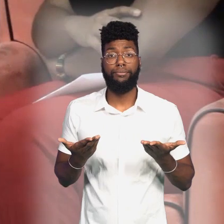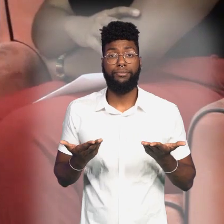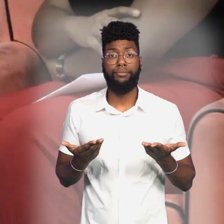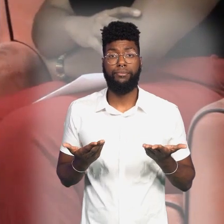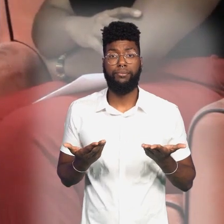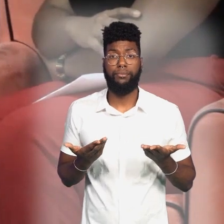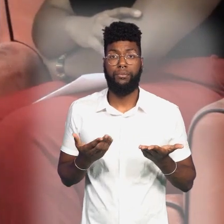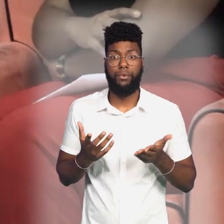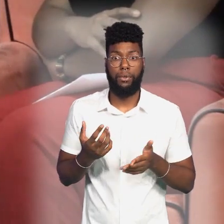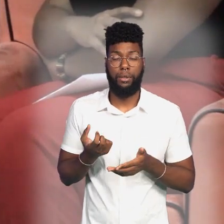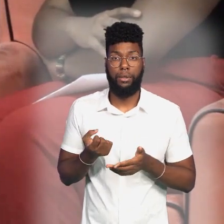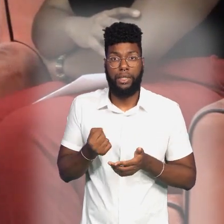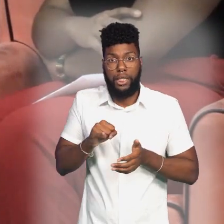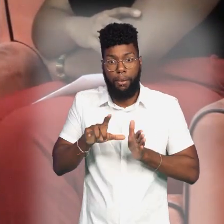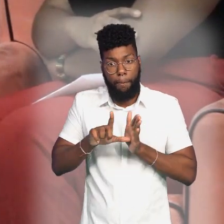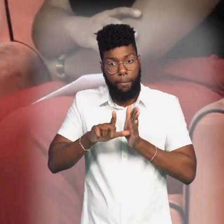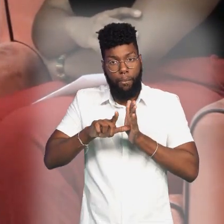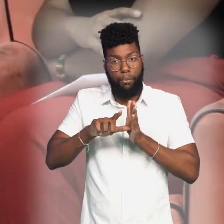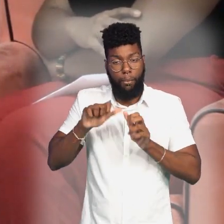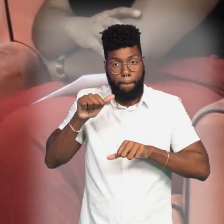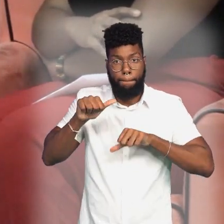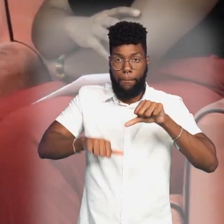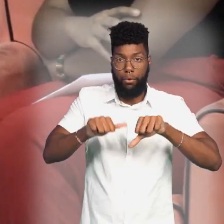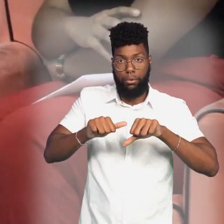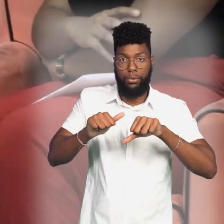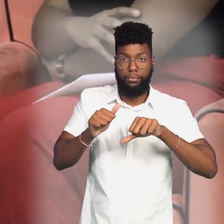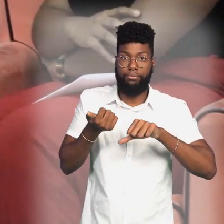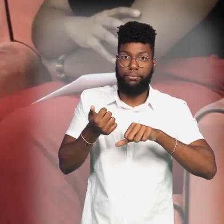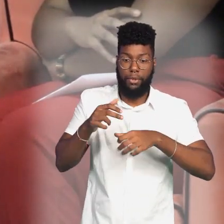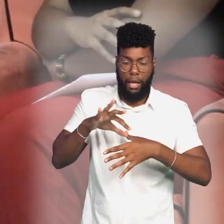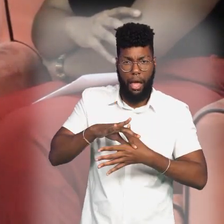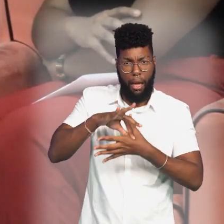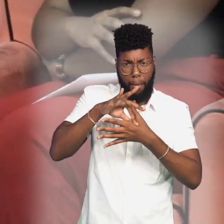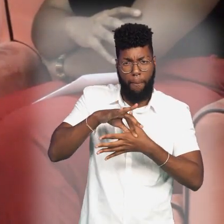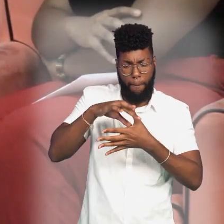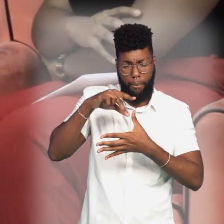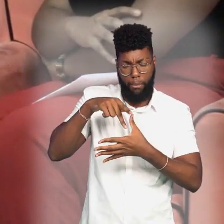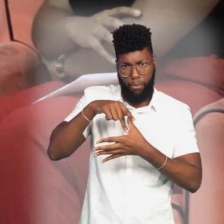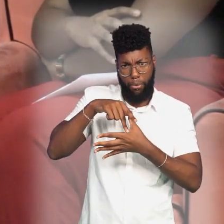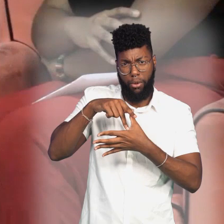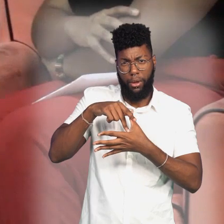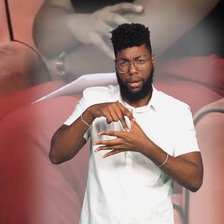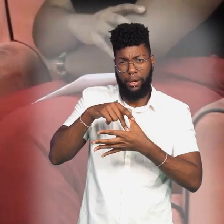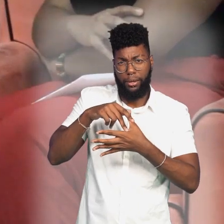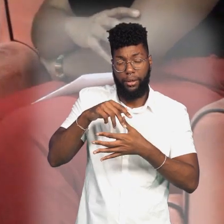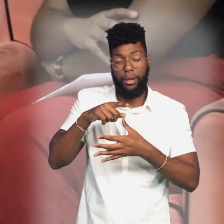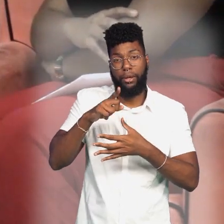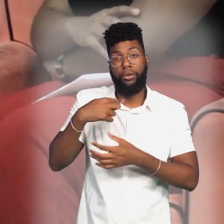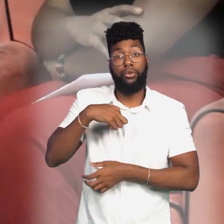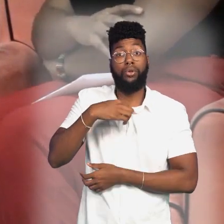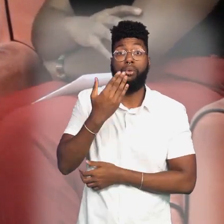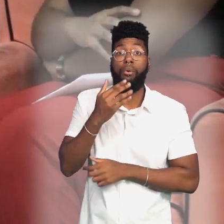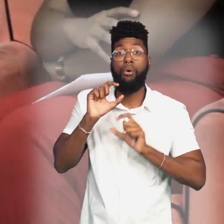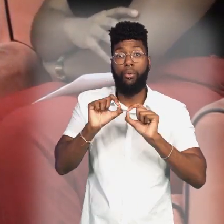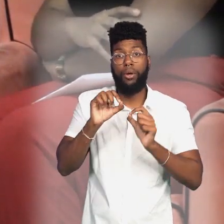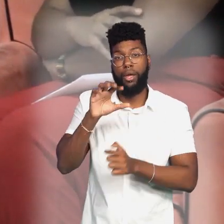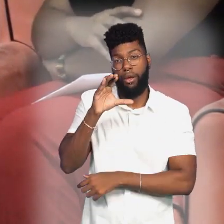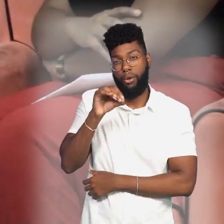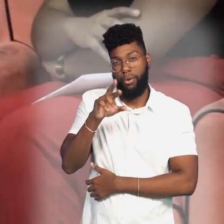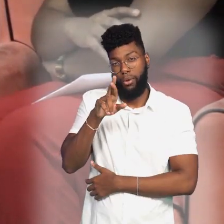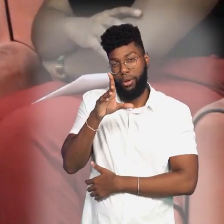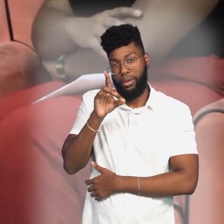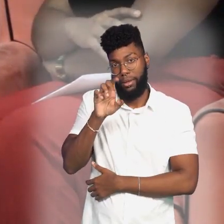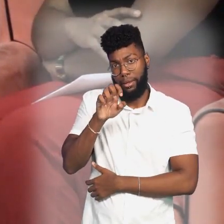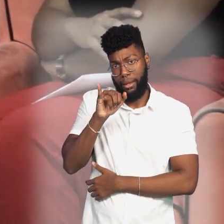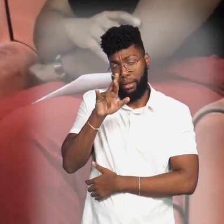E quando muda de proteína, aí a carne que a gente come é cordeiro. E tanto que